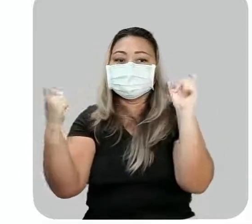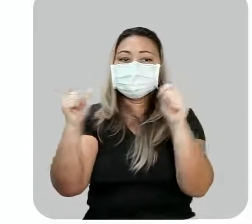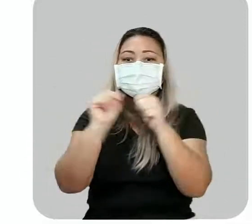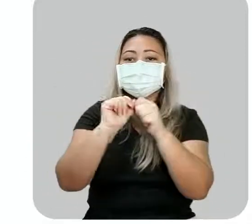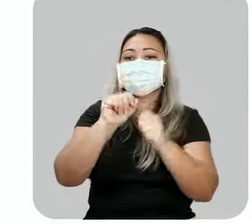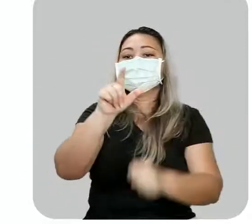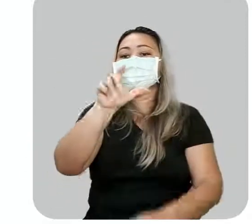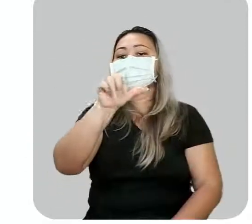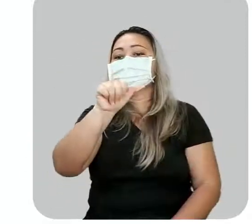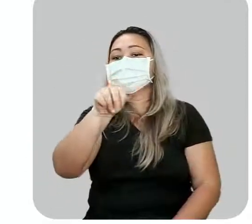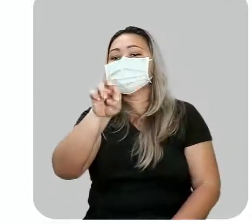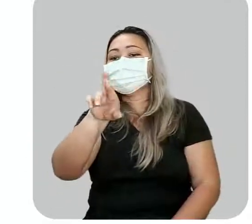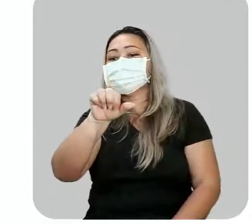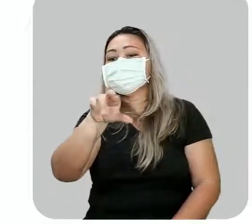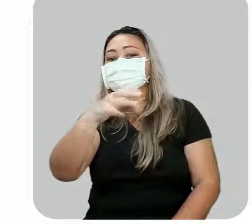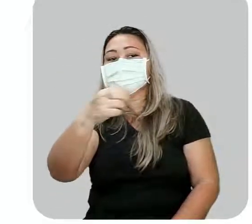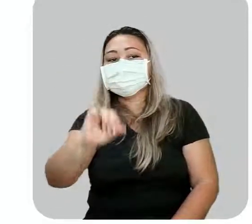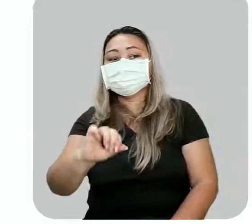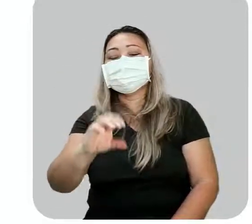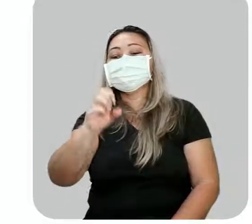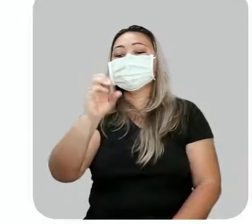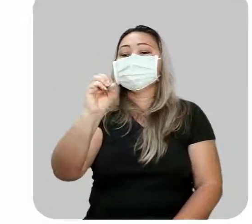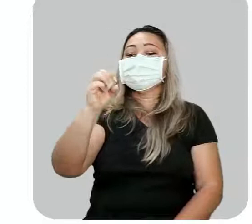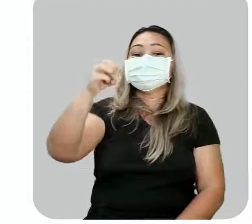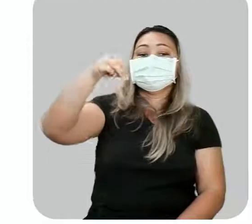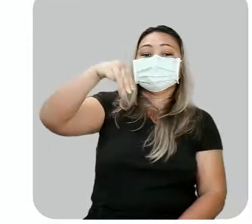são elas a literação e